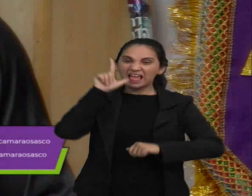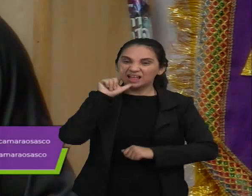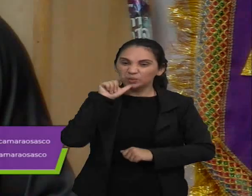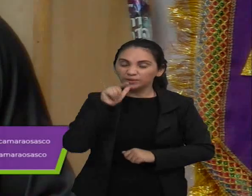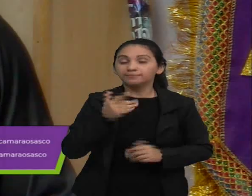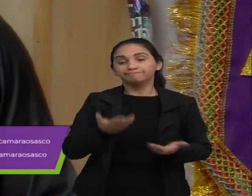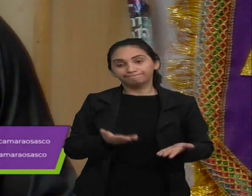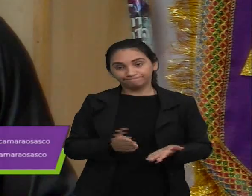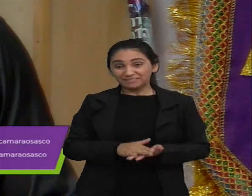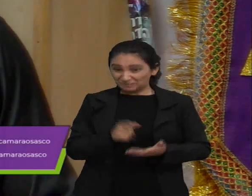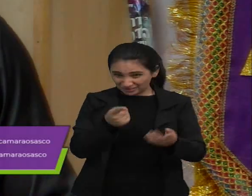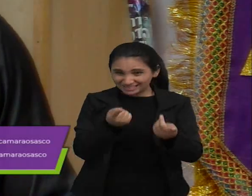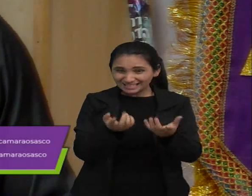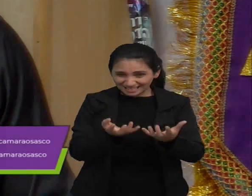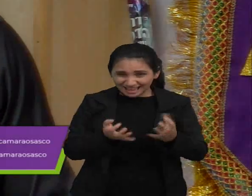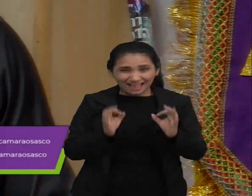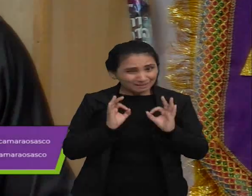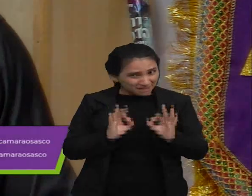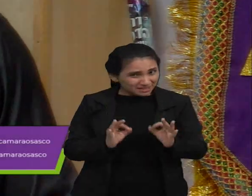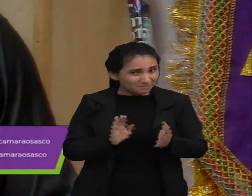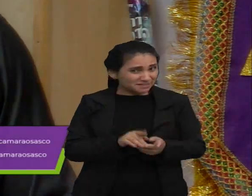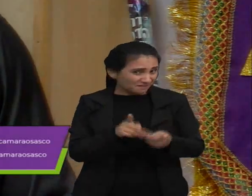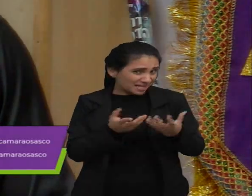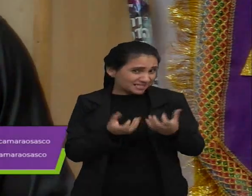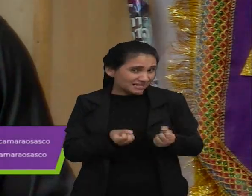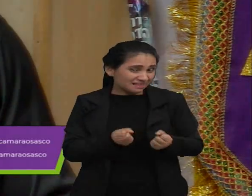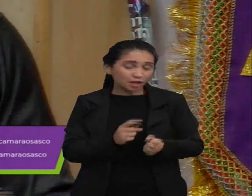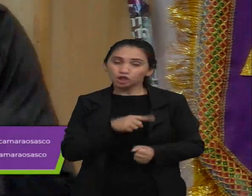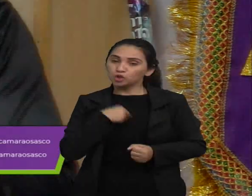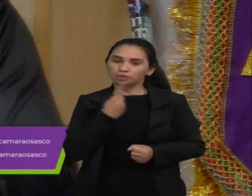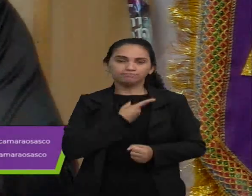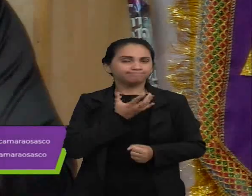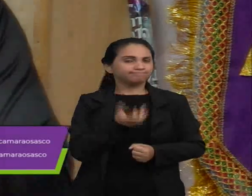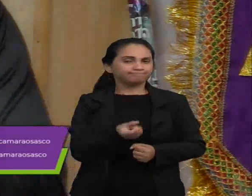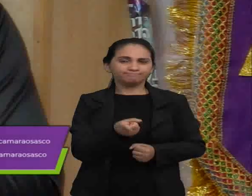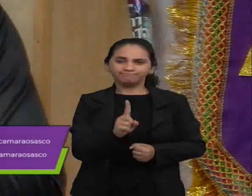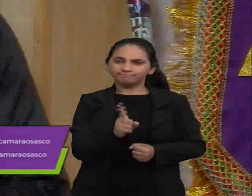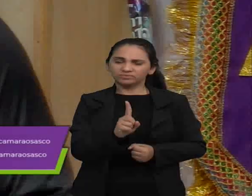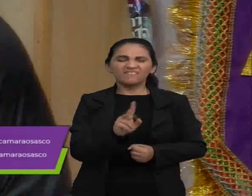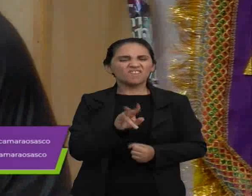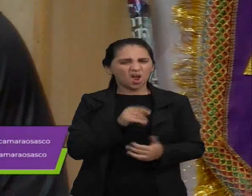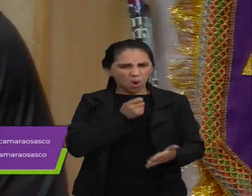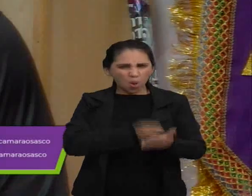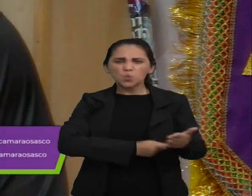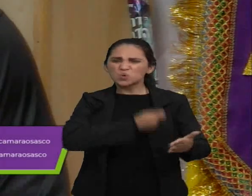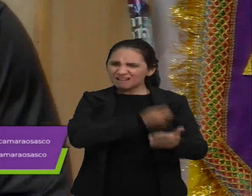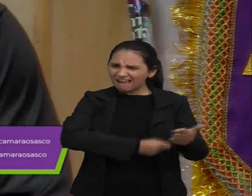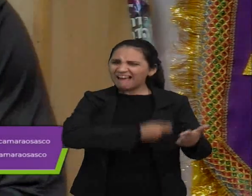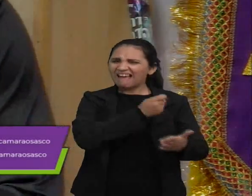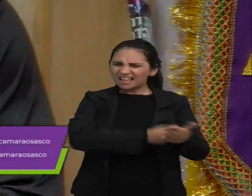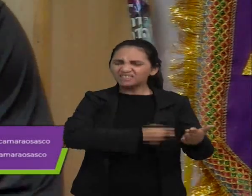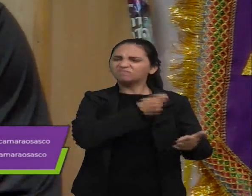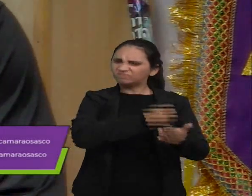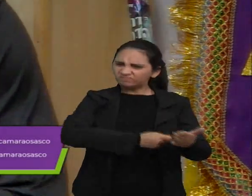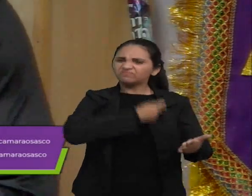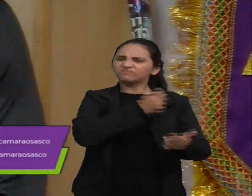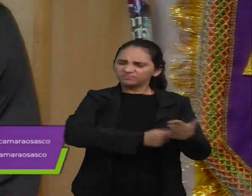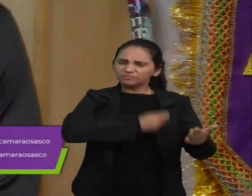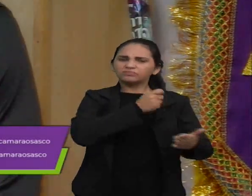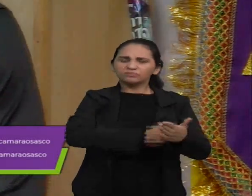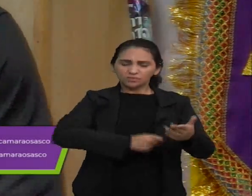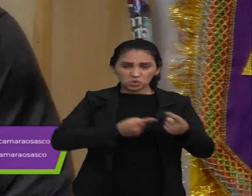água é isso que vocês querem? é isso que vai aceitar? nós não nós vamos lutar contra o fascismo vamos lutar